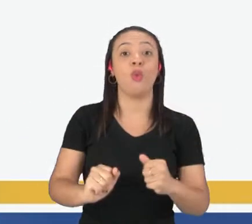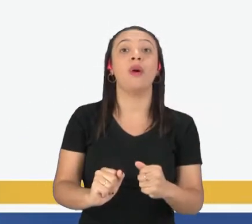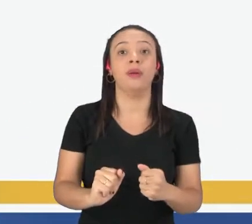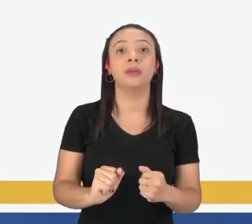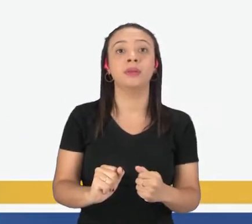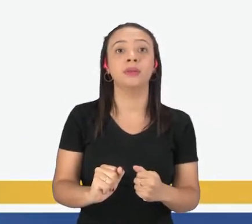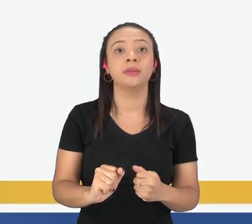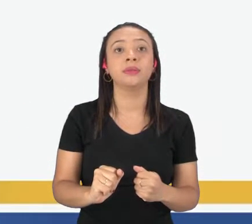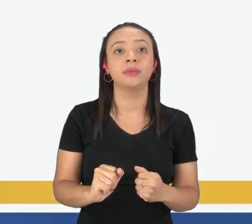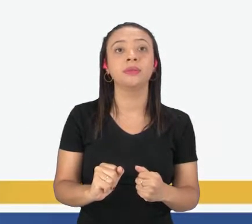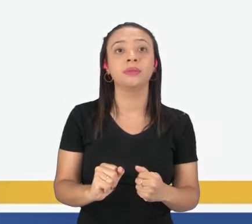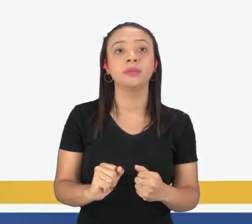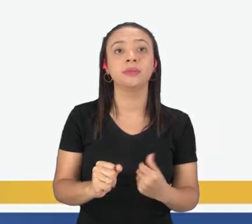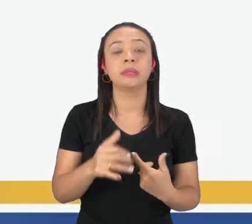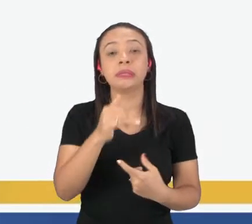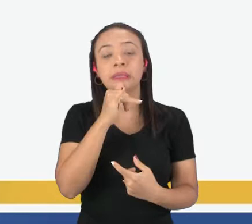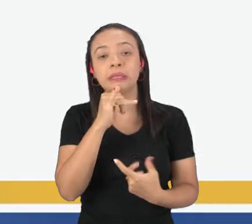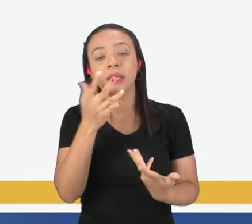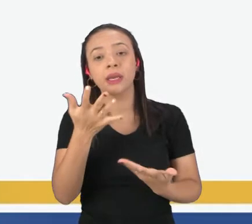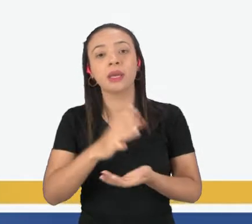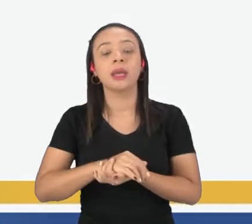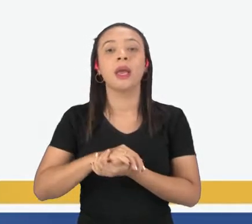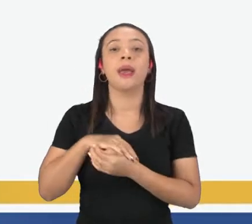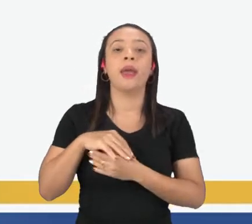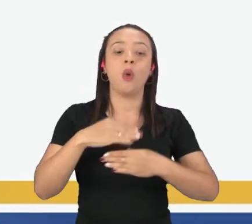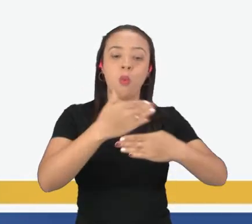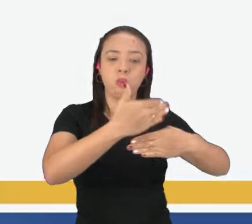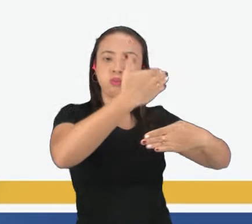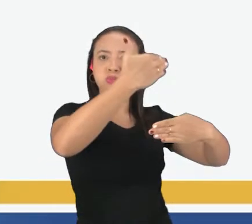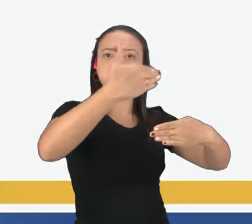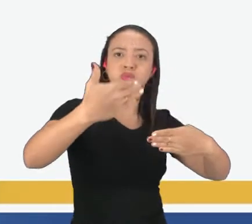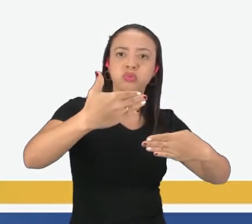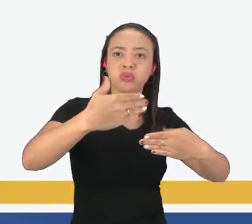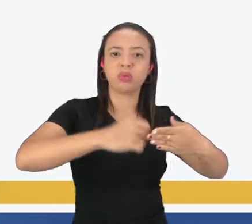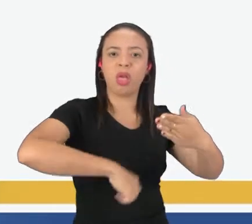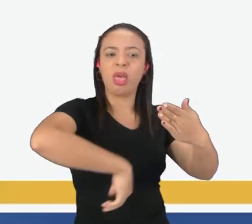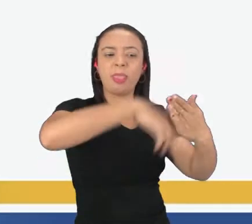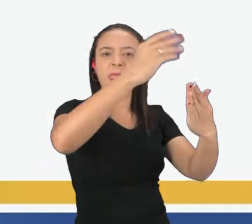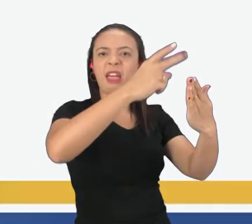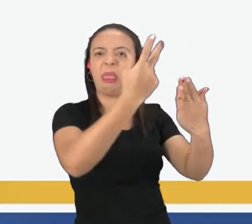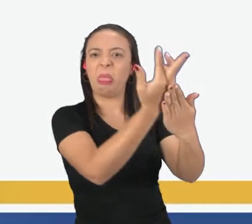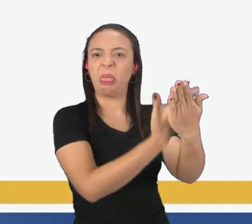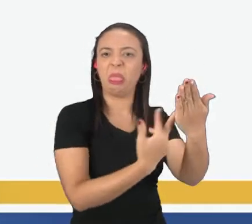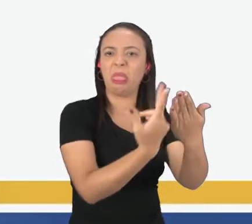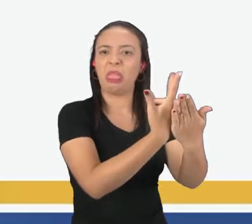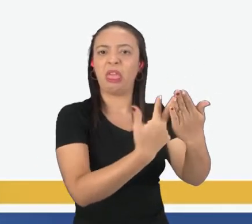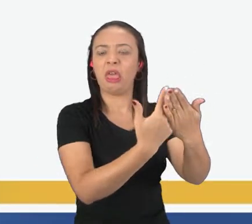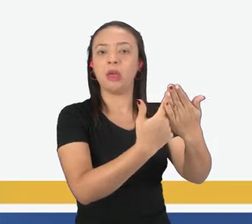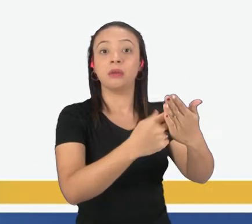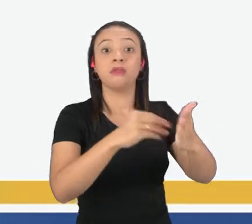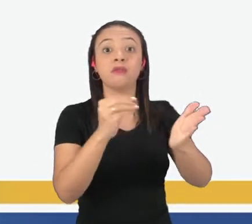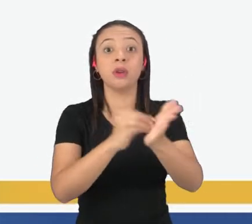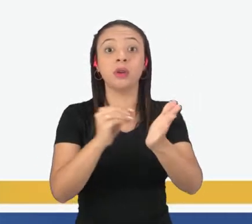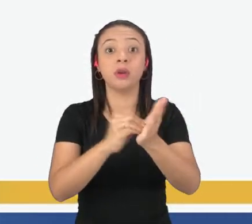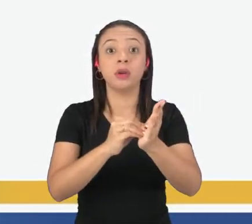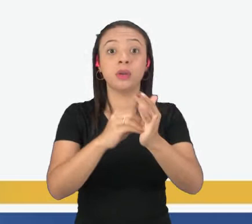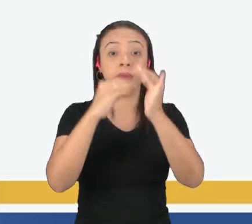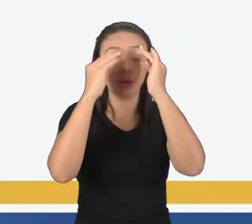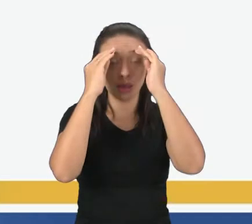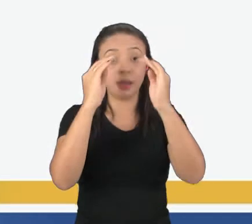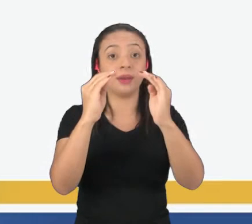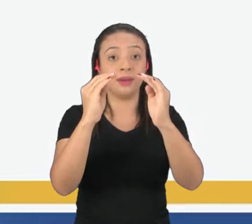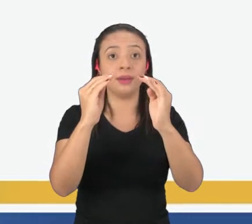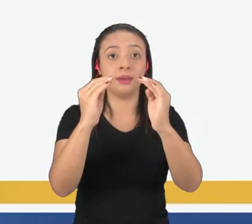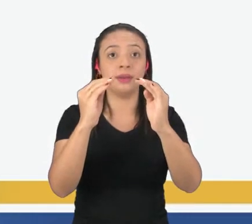ok? Riscar, pichar um muro é um desrespeito à vida, conduzido de acordo com